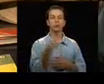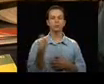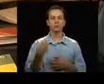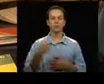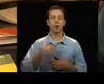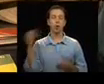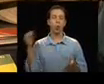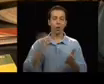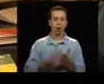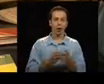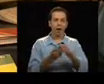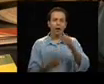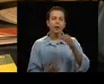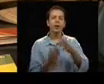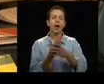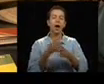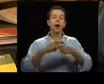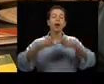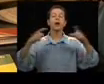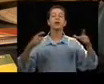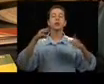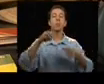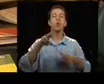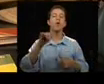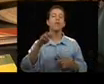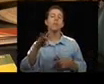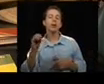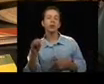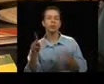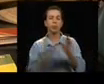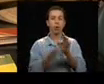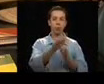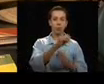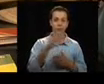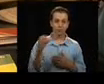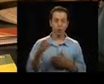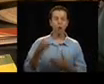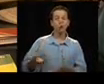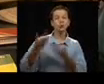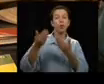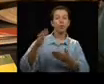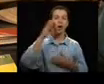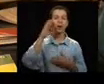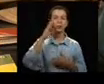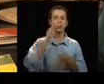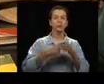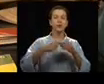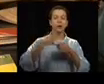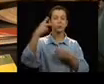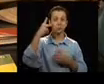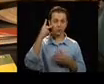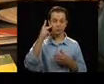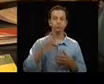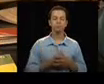desafio que estava colocado de criar um grande movimento de alfabetização de jovens